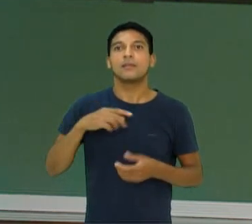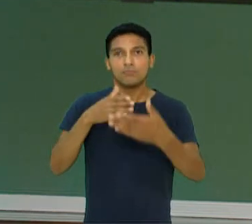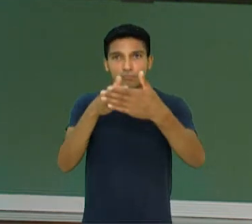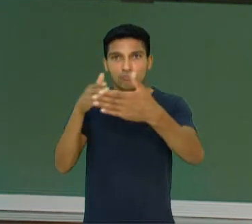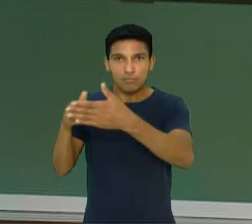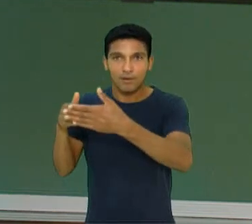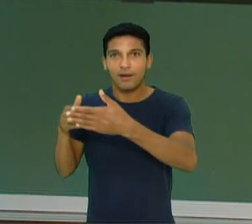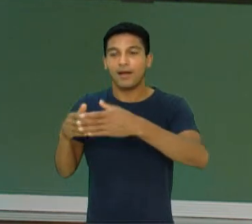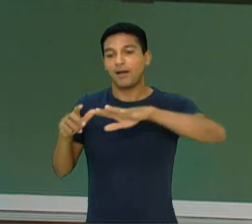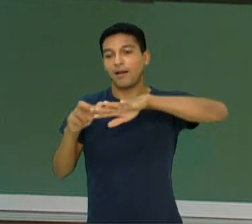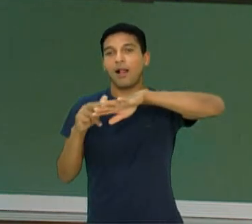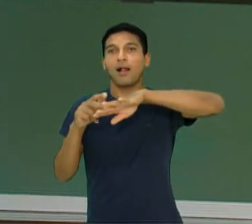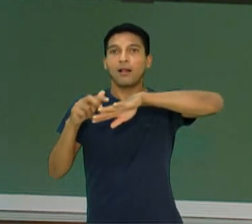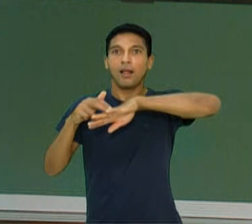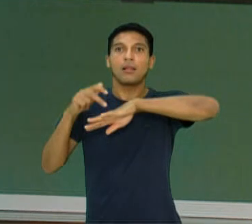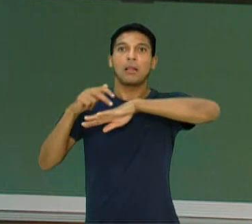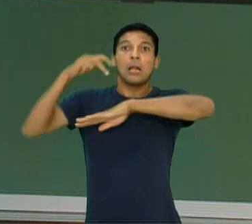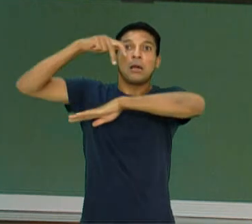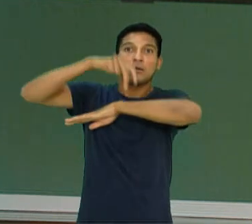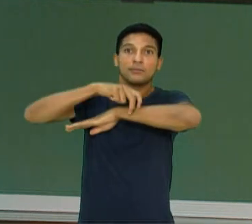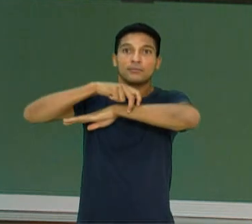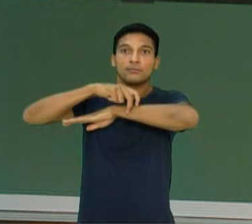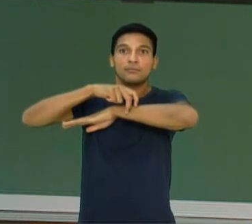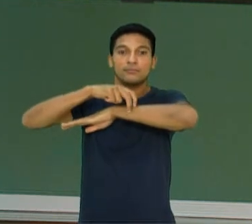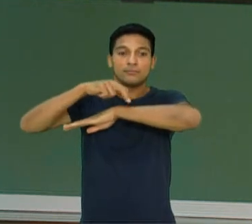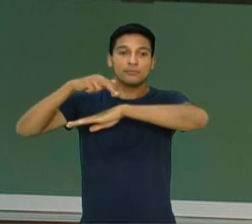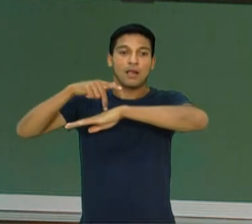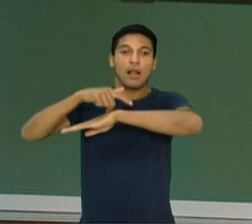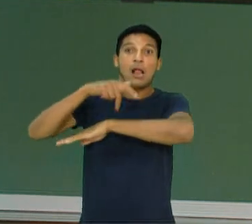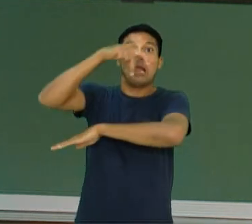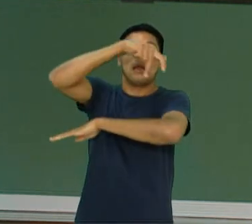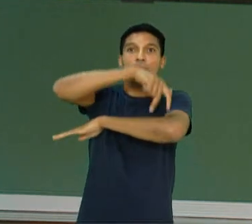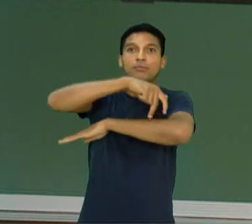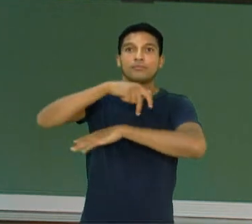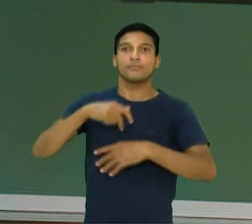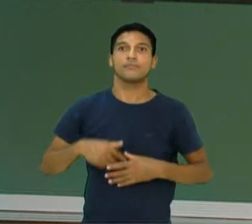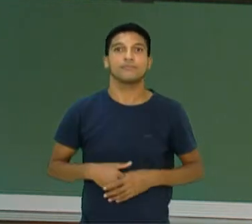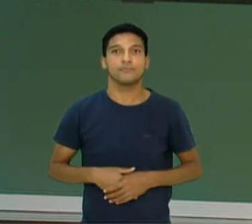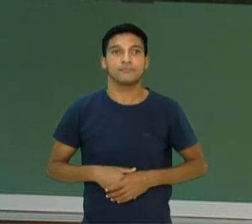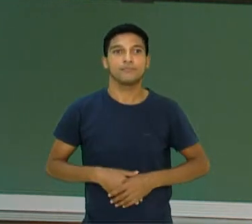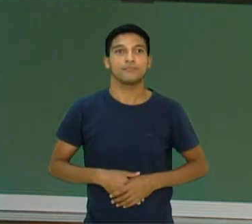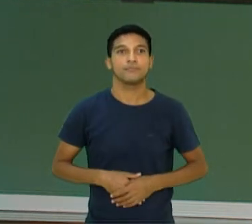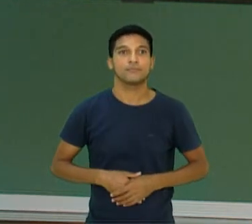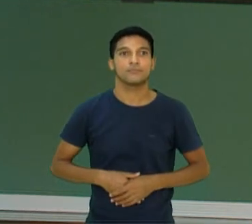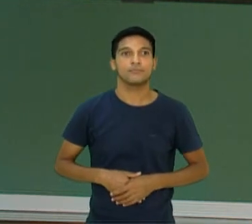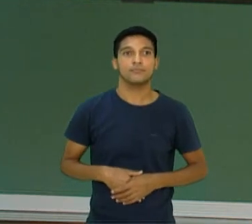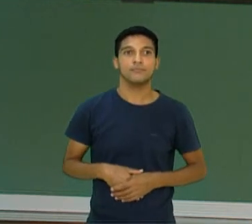obstáculo para ser superado com aventura, criatividade, né, e